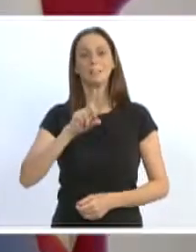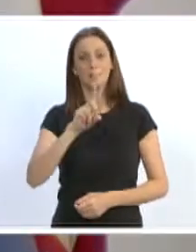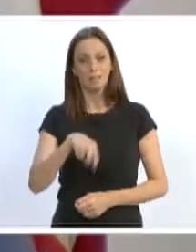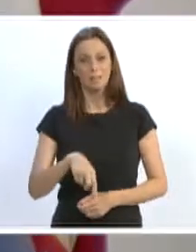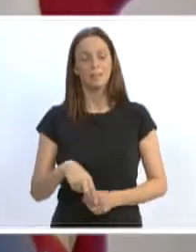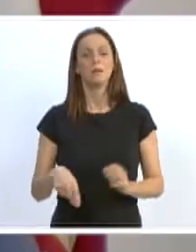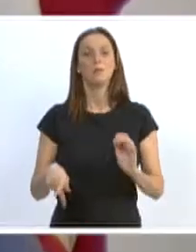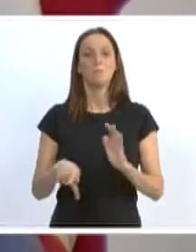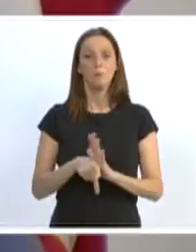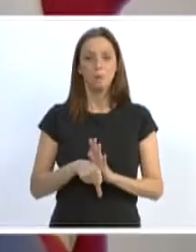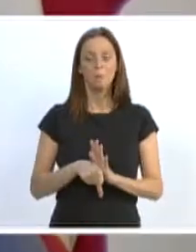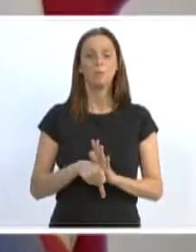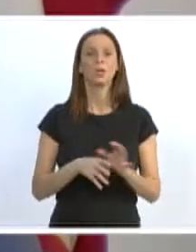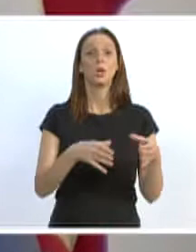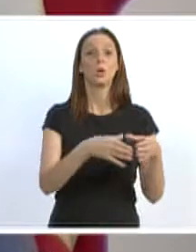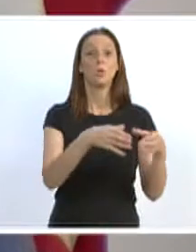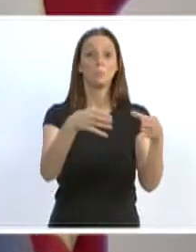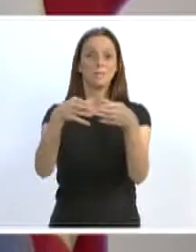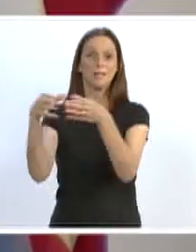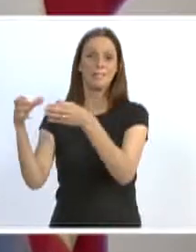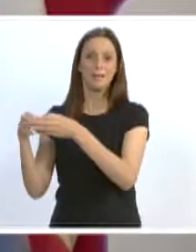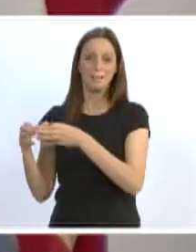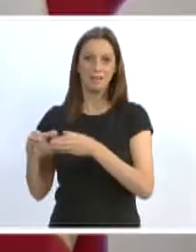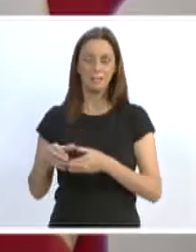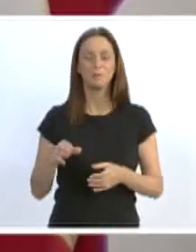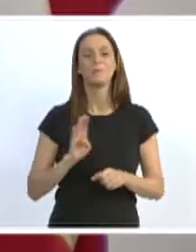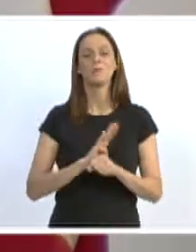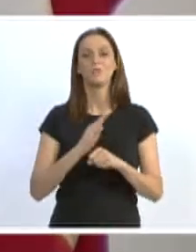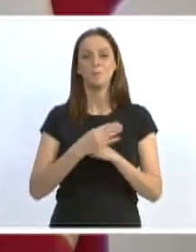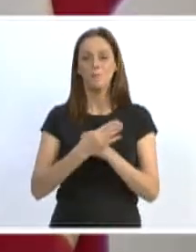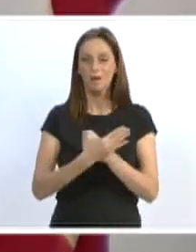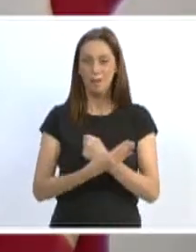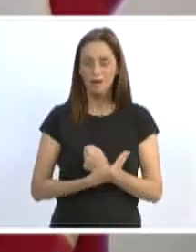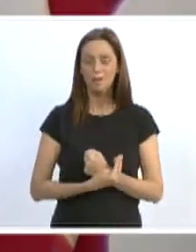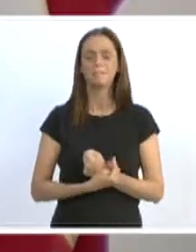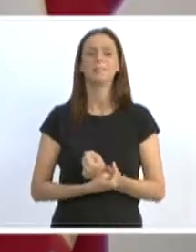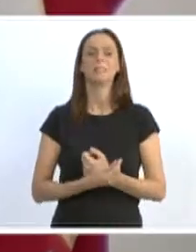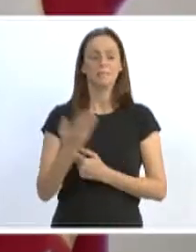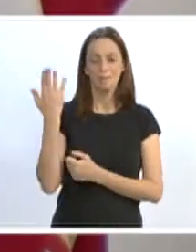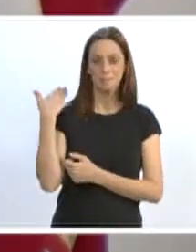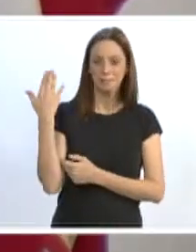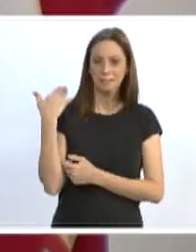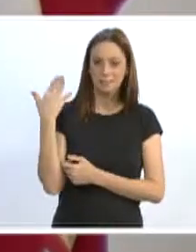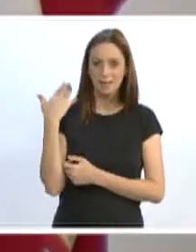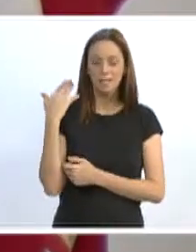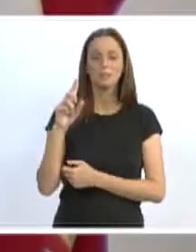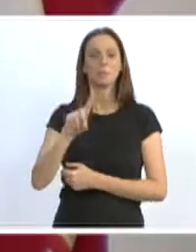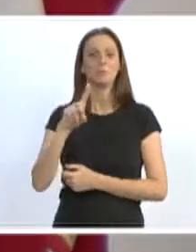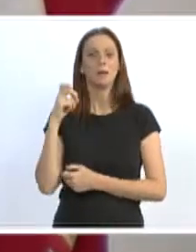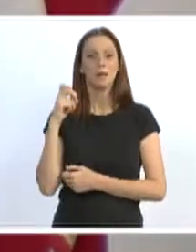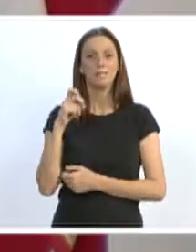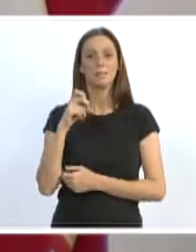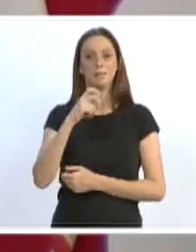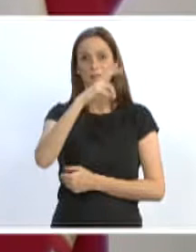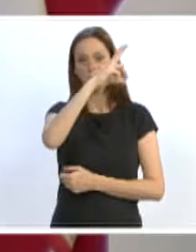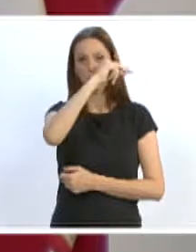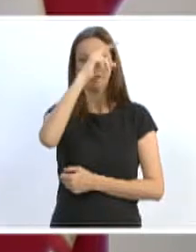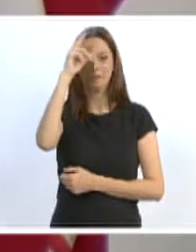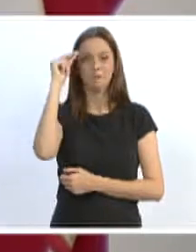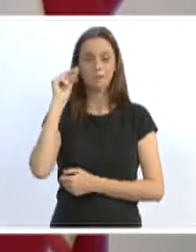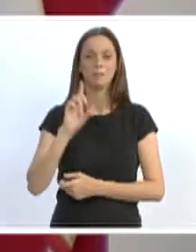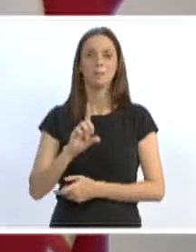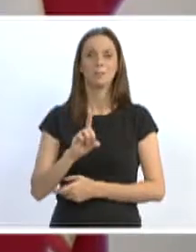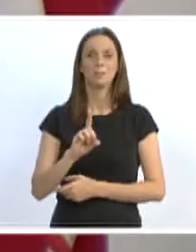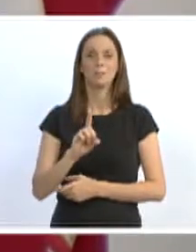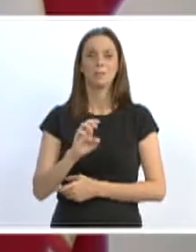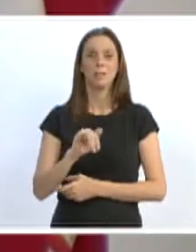dos conselhos de bairro das determinações que eram feitas pelo ex prefeito décio nery de